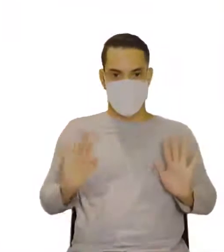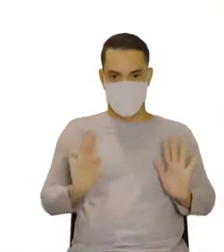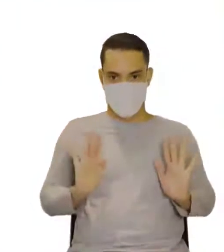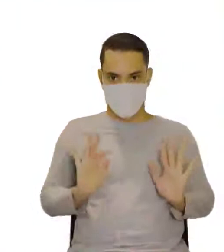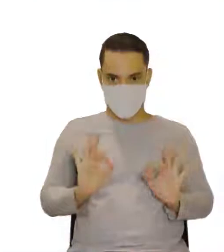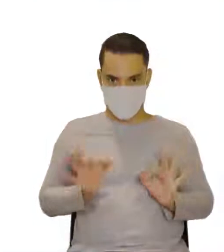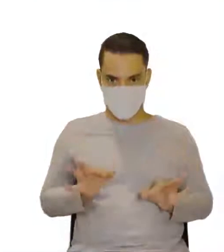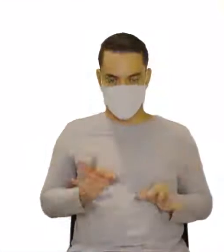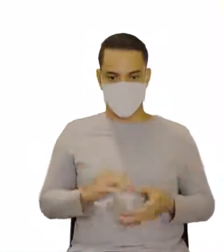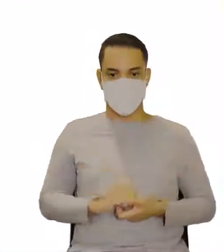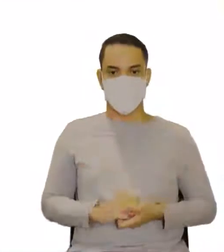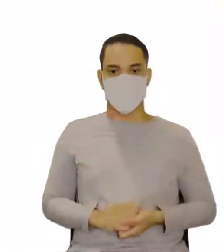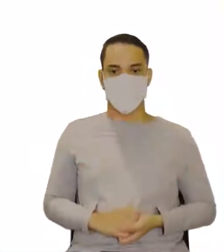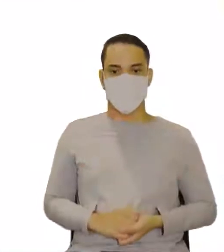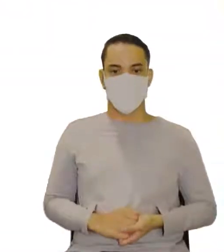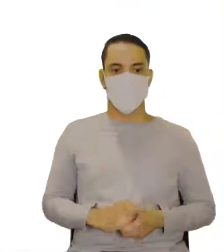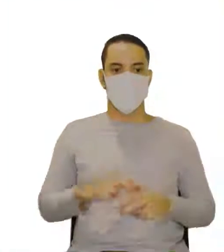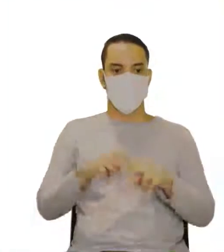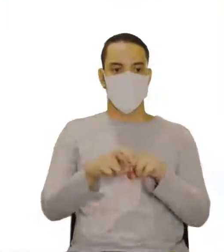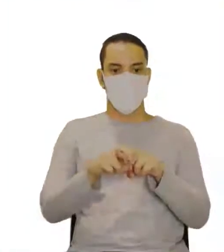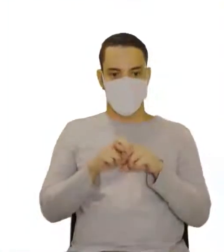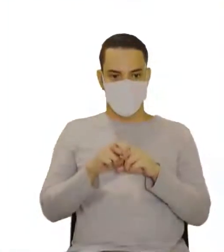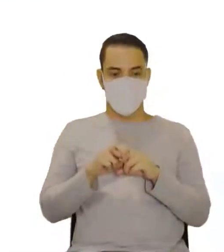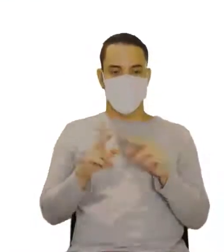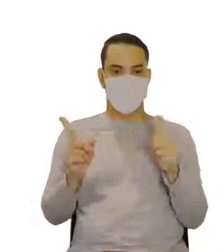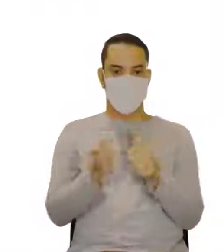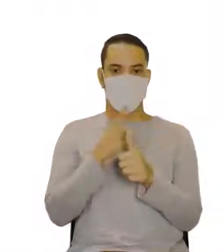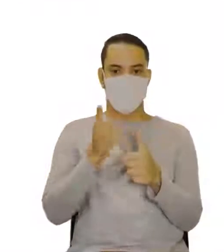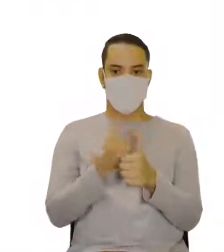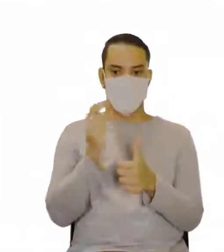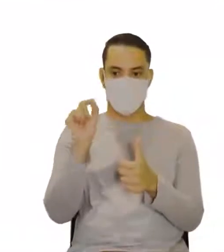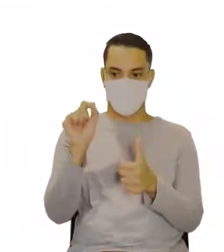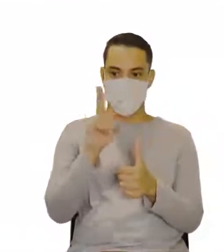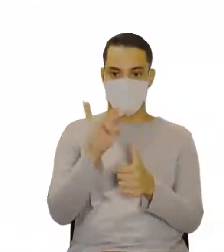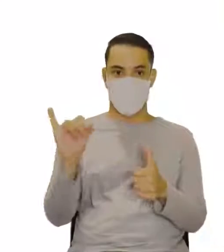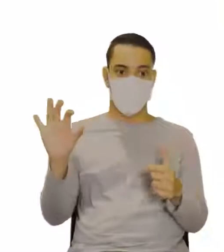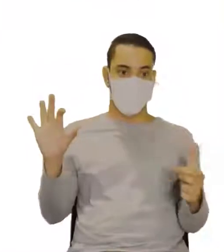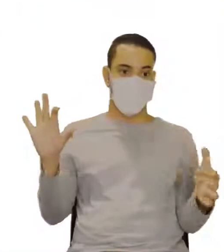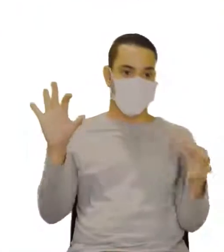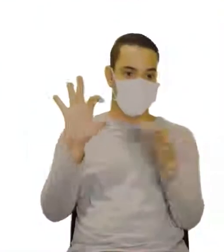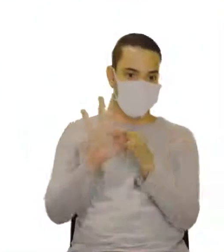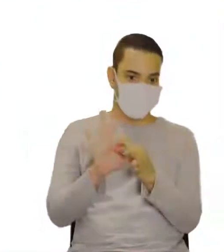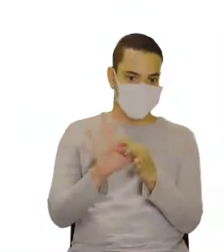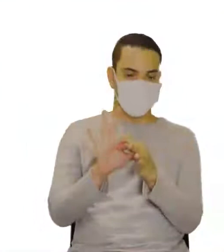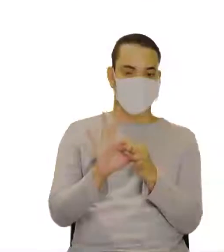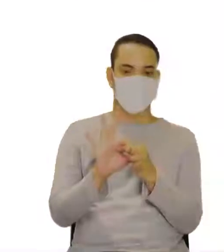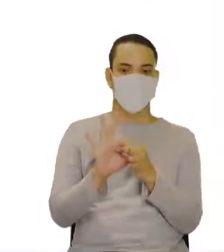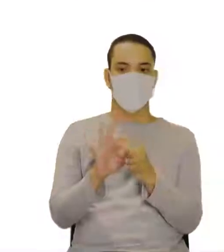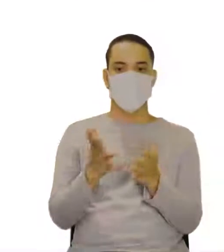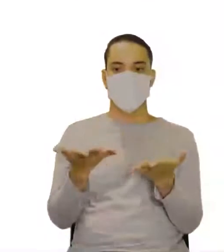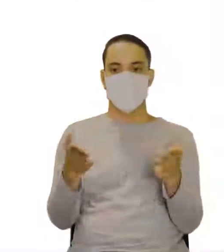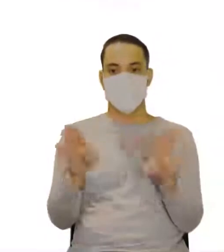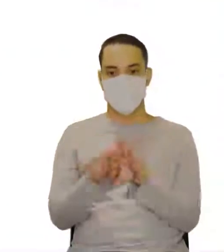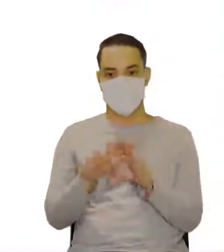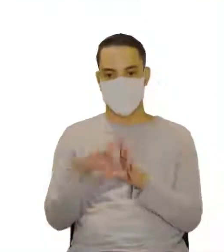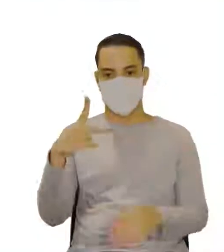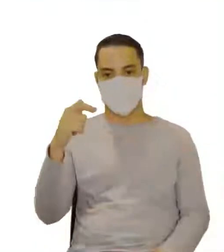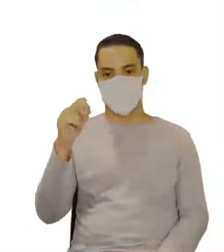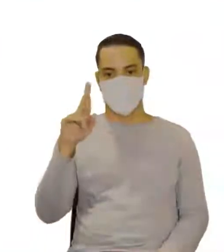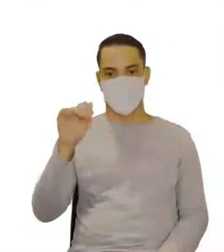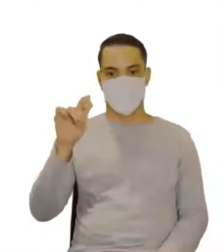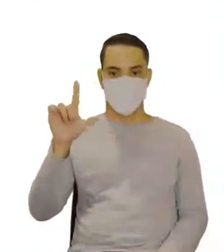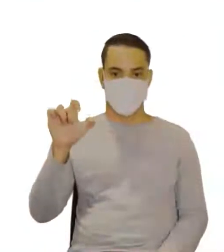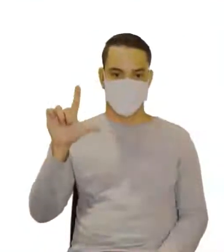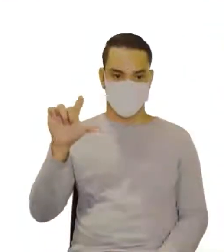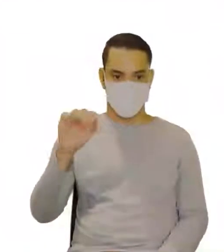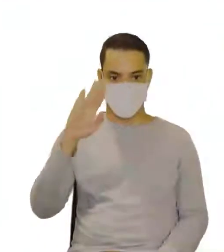né? Então aqui vamos lá, primeira condição, vai associar gerador em paralelo. É